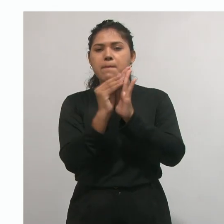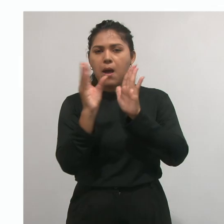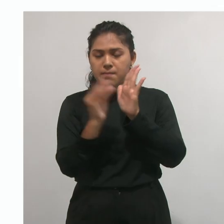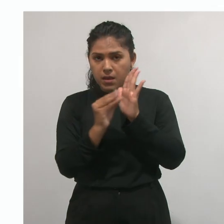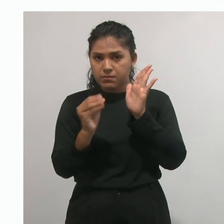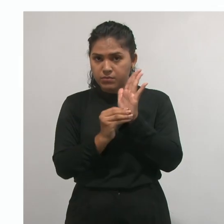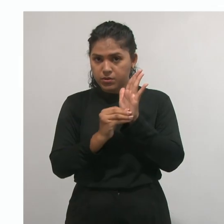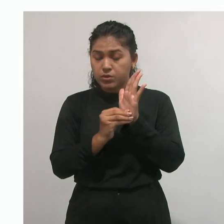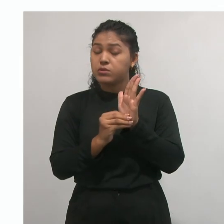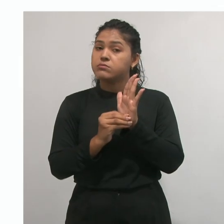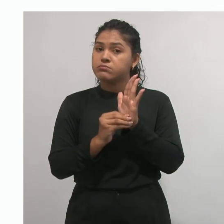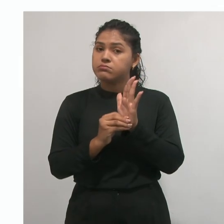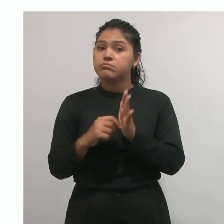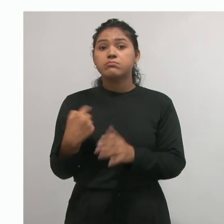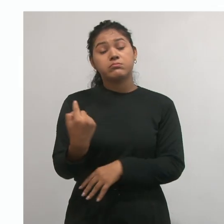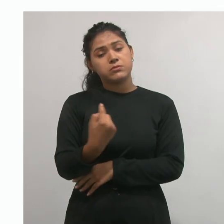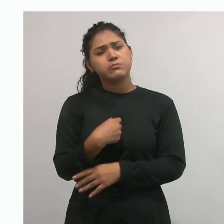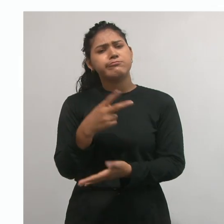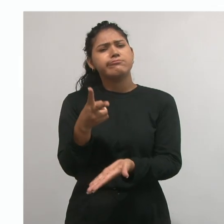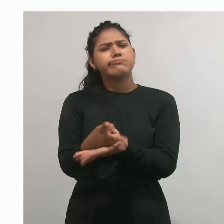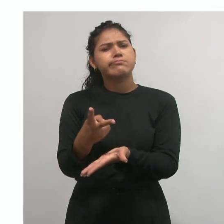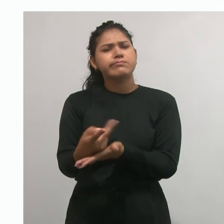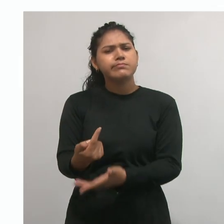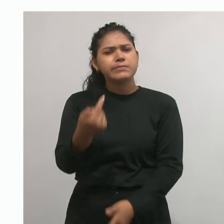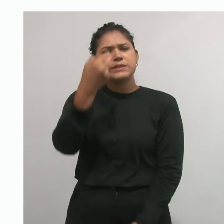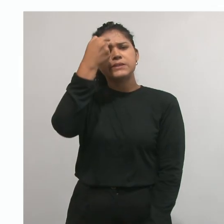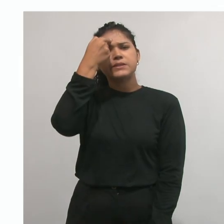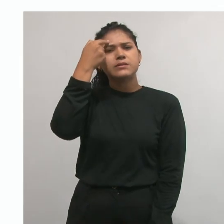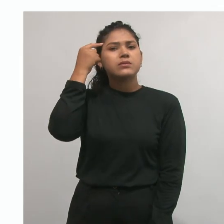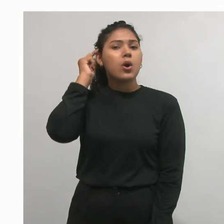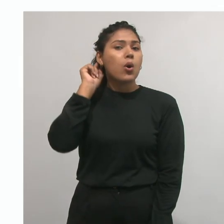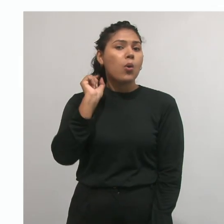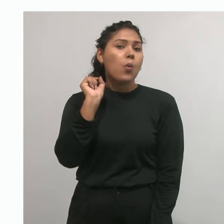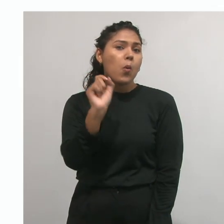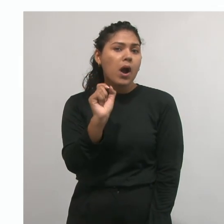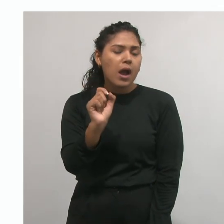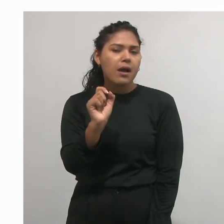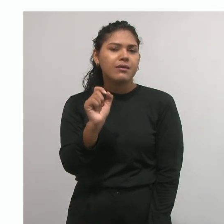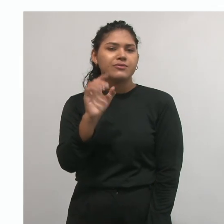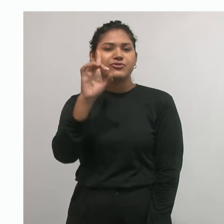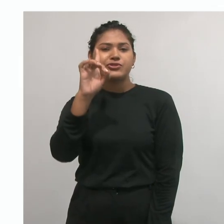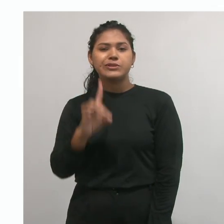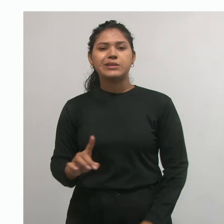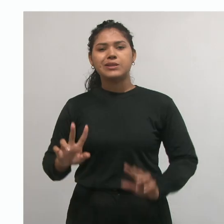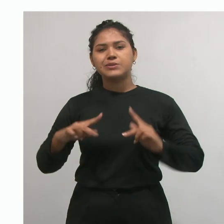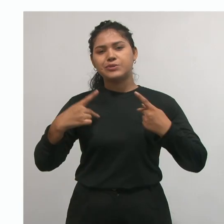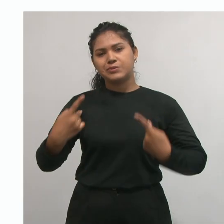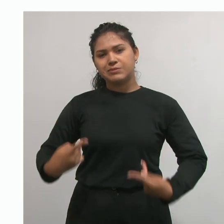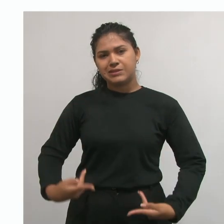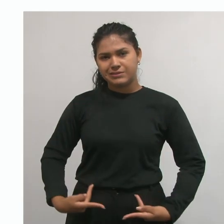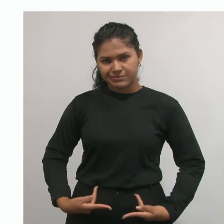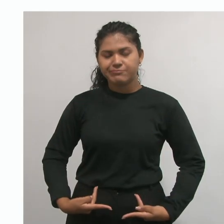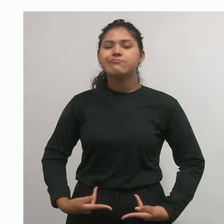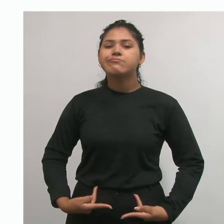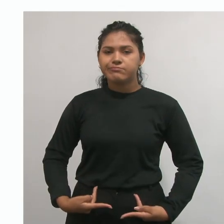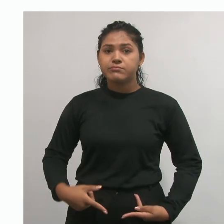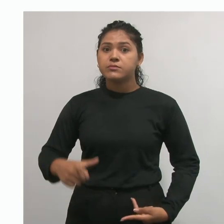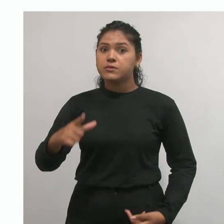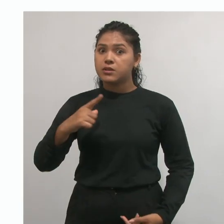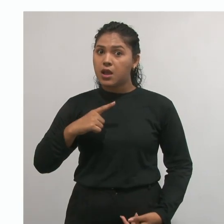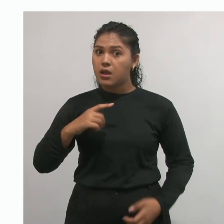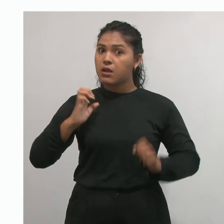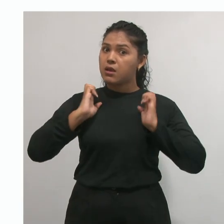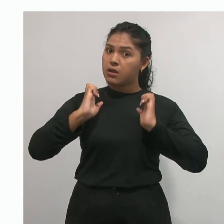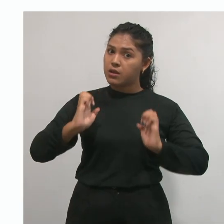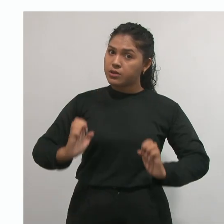trabalhar, nós geralmente estamos pensando numa perspectiva de educação em direitos humanos, que fundamenta-se na